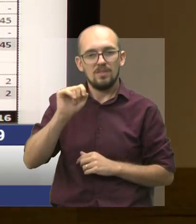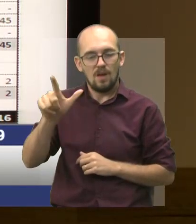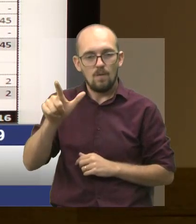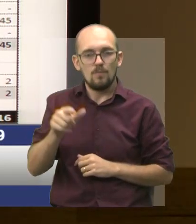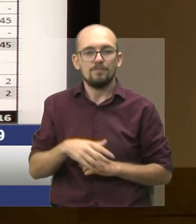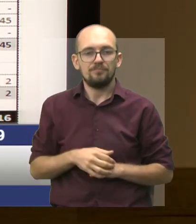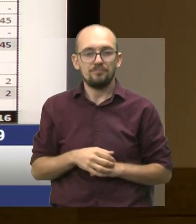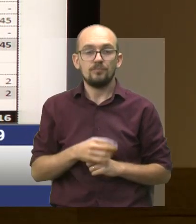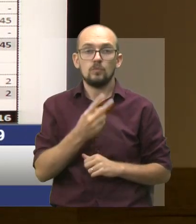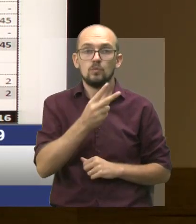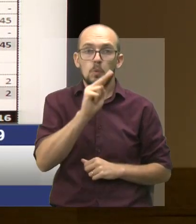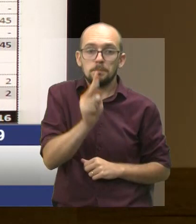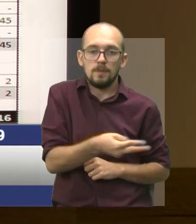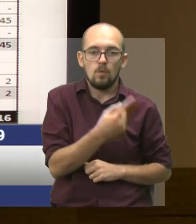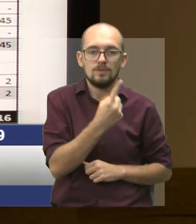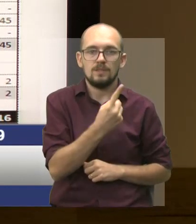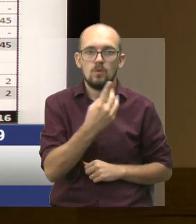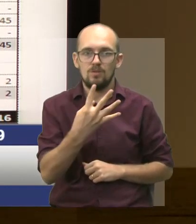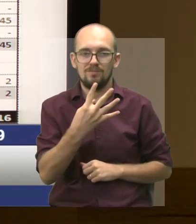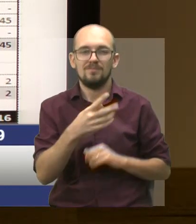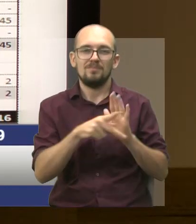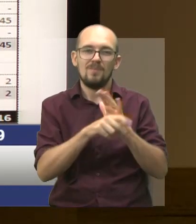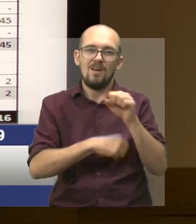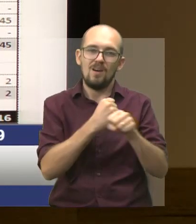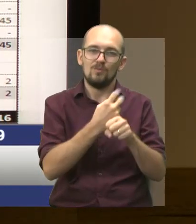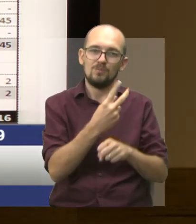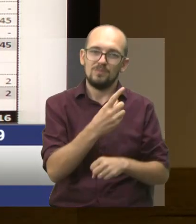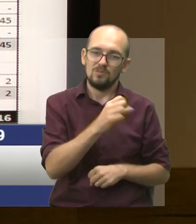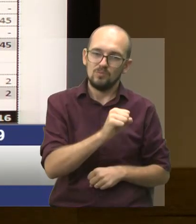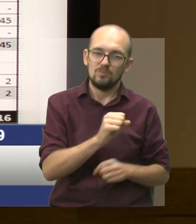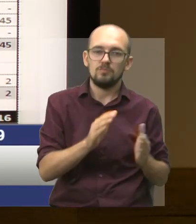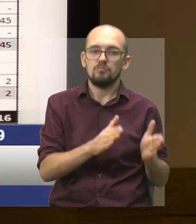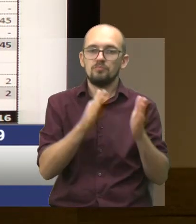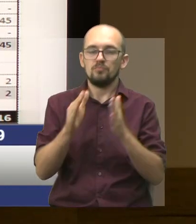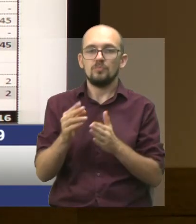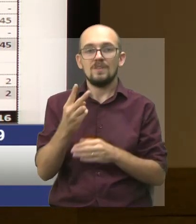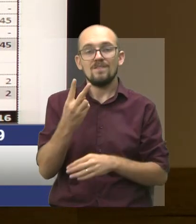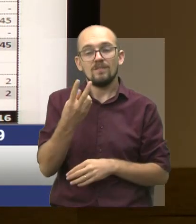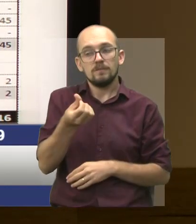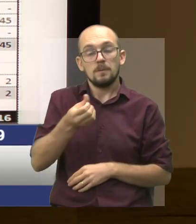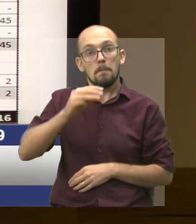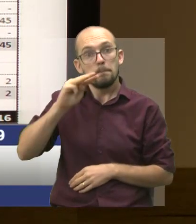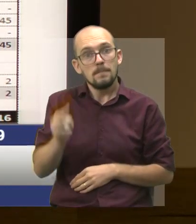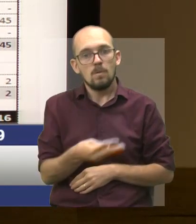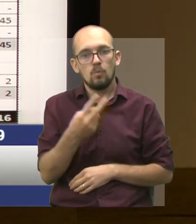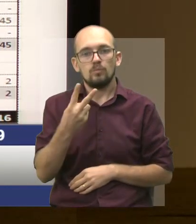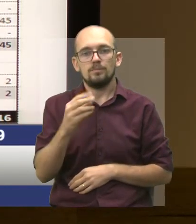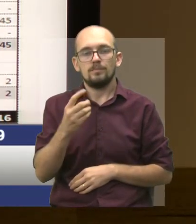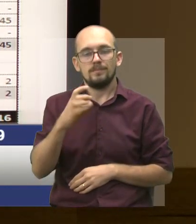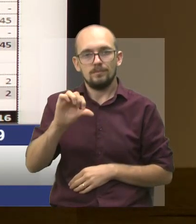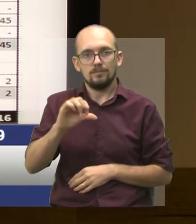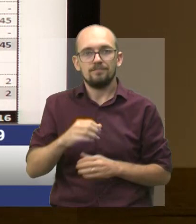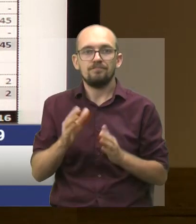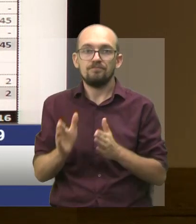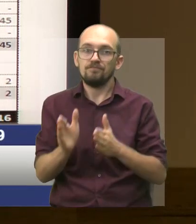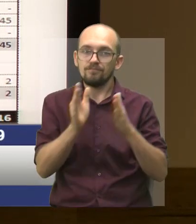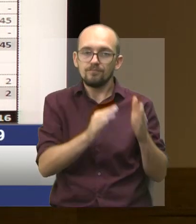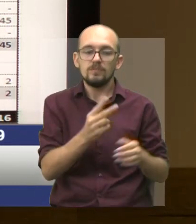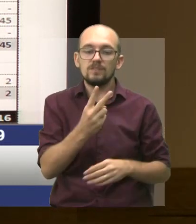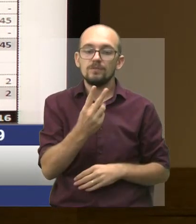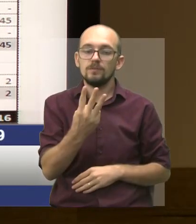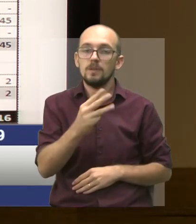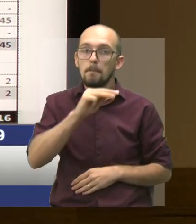R$2.114 milhões em 2018, R$26 milhões em 2019, 23 milhões